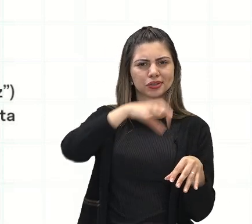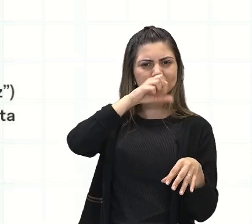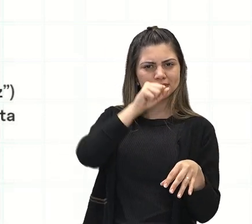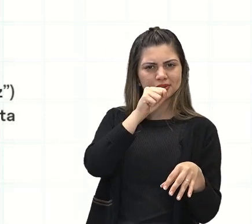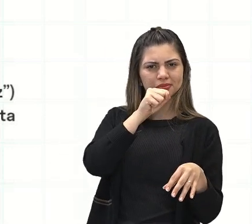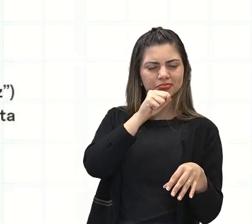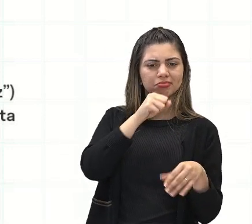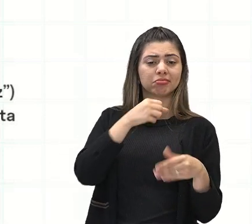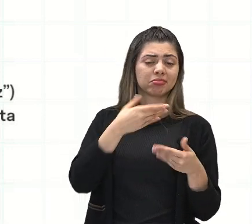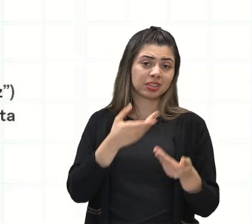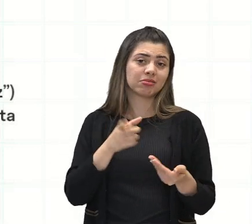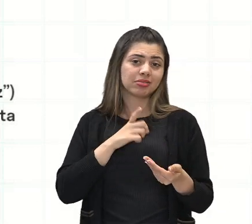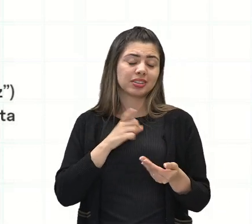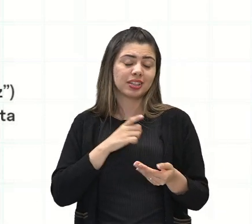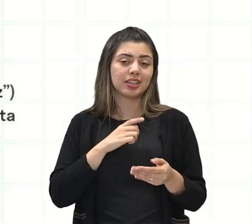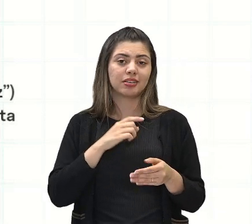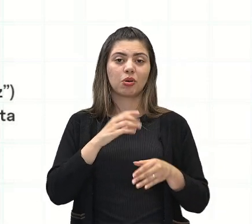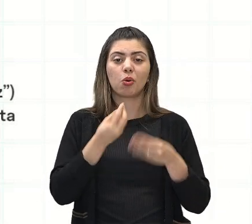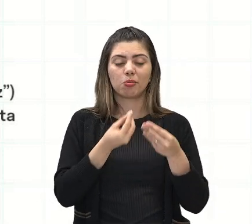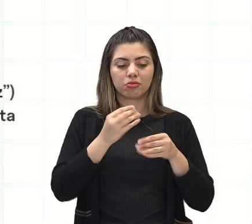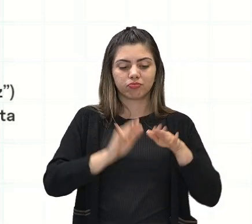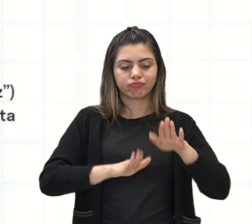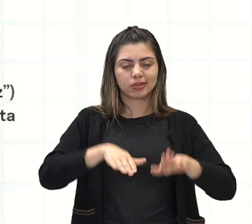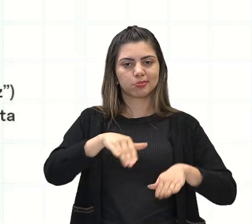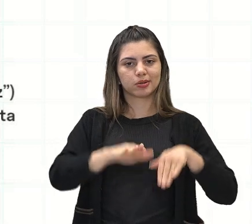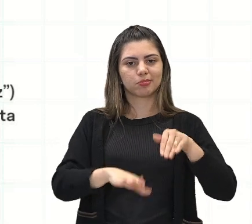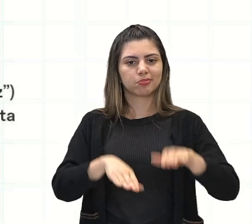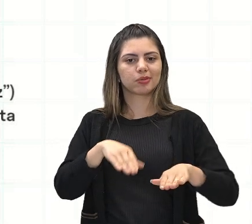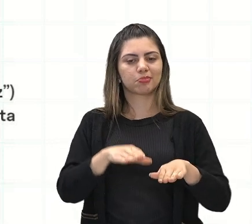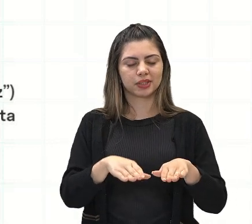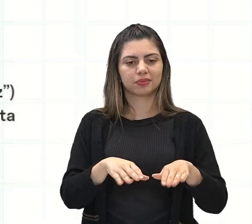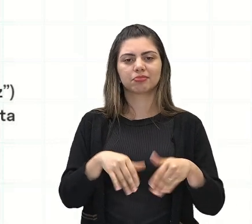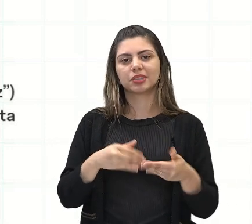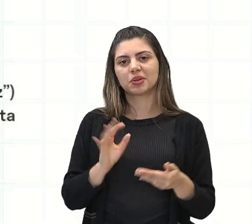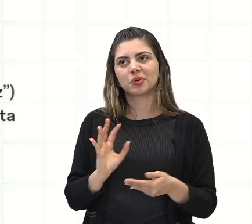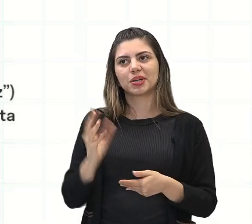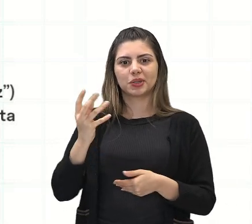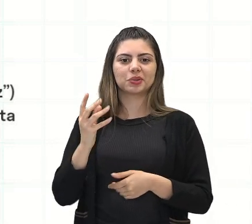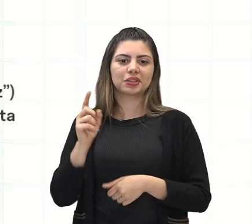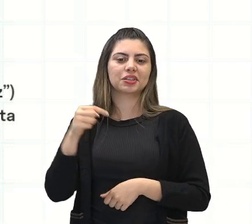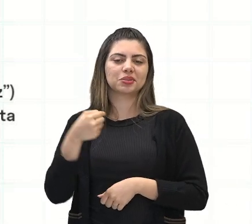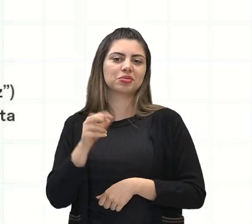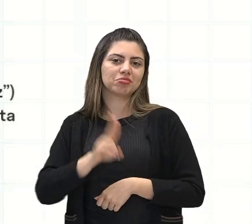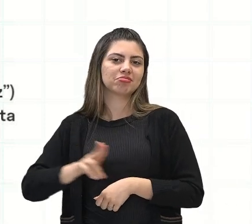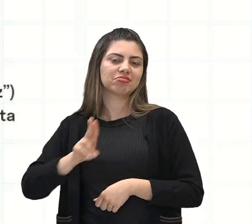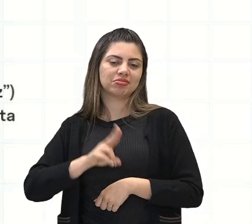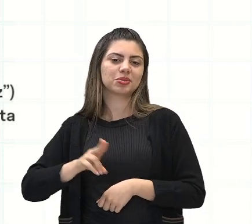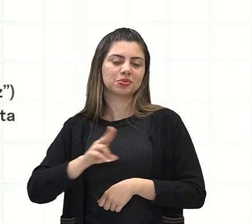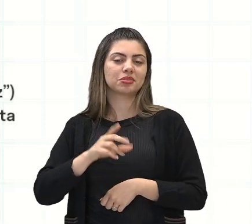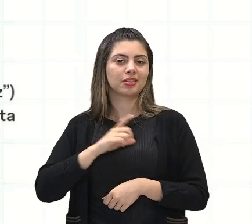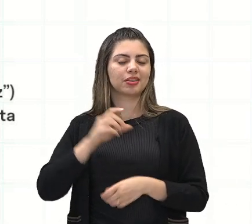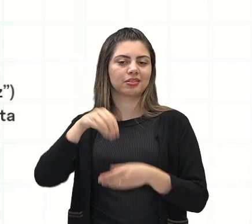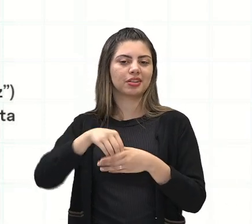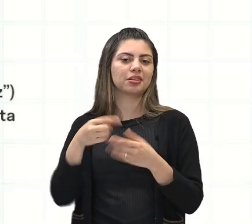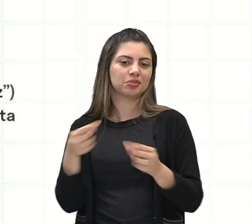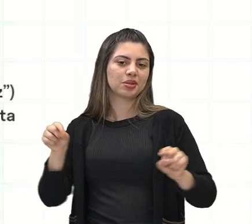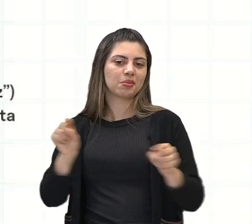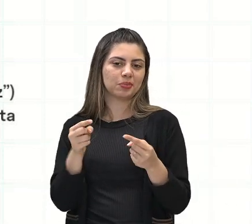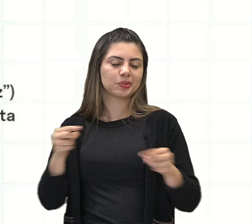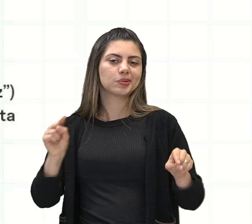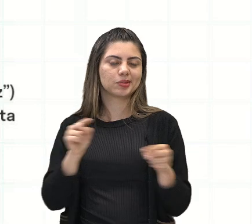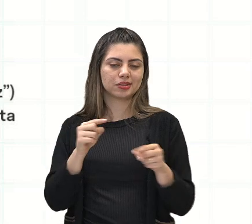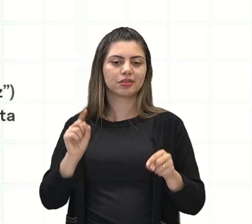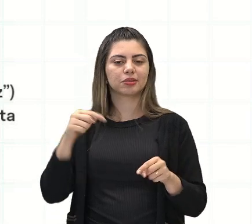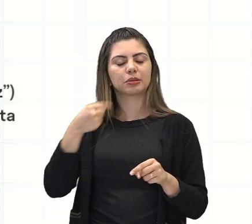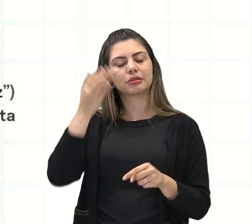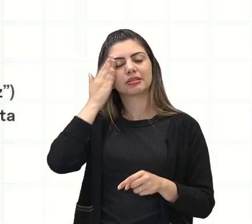sinto aqui também com o meu tato, né? Isso acontece bastante, é utilizado bastante em música, para a gente tentar entender um pouquinho